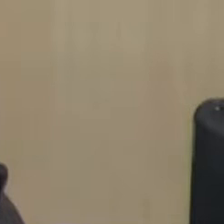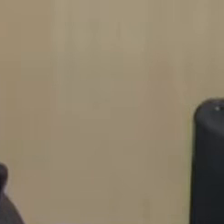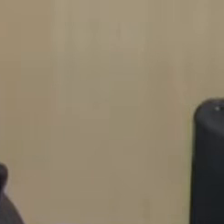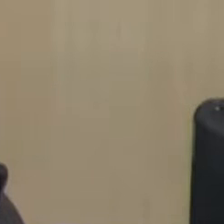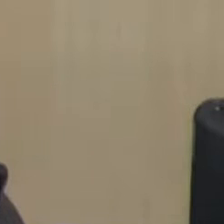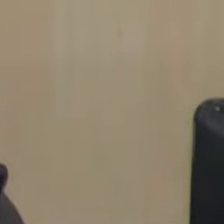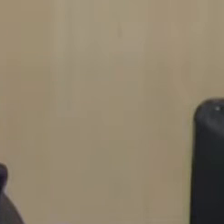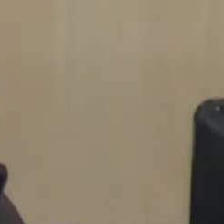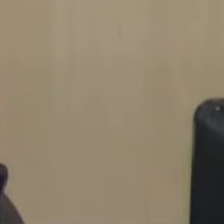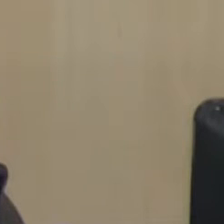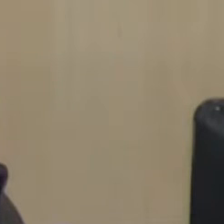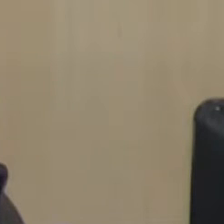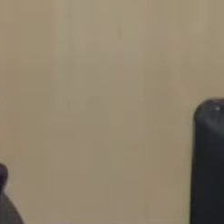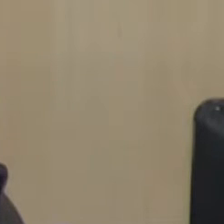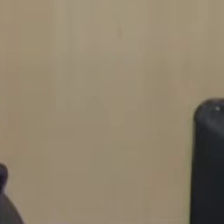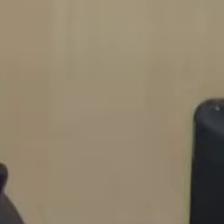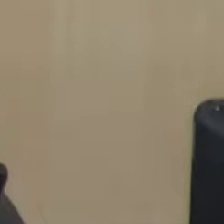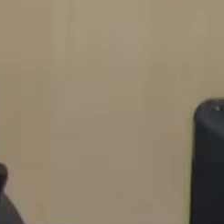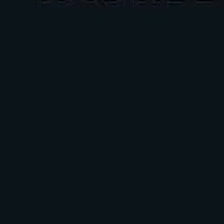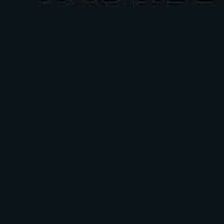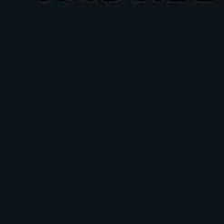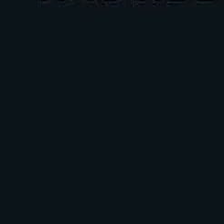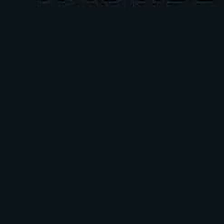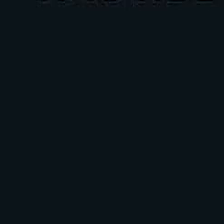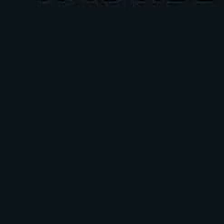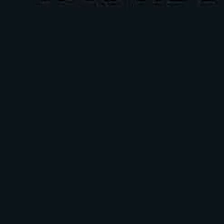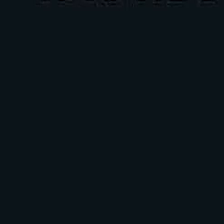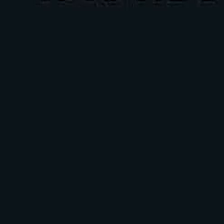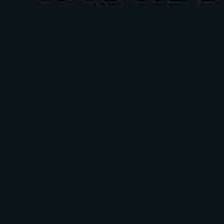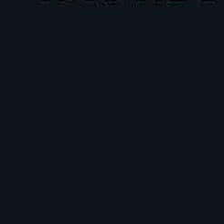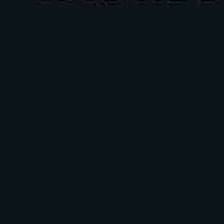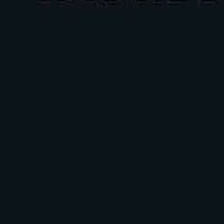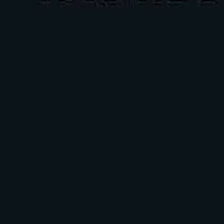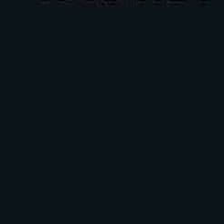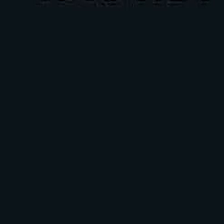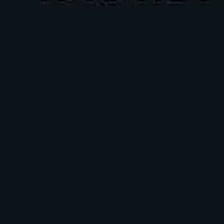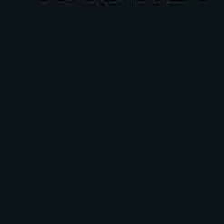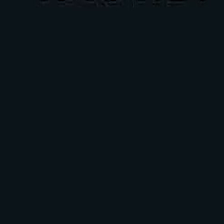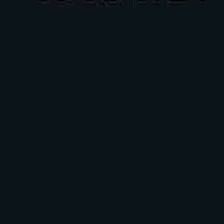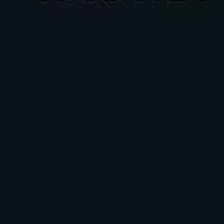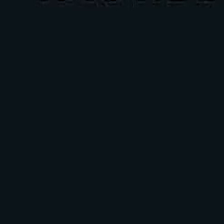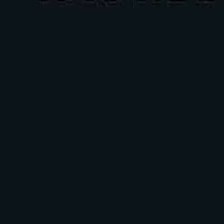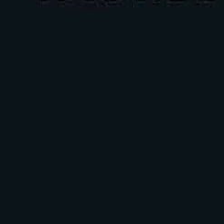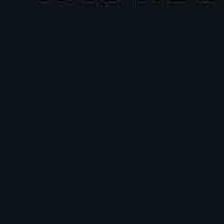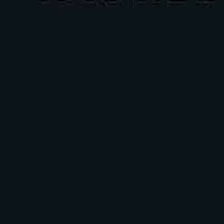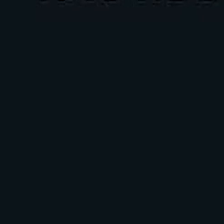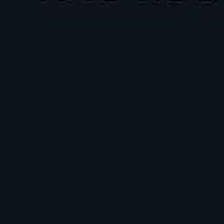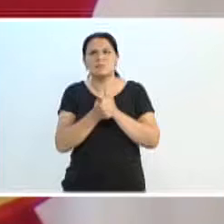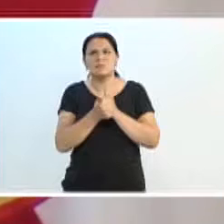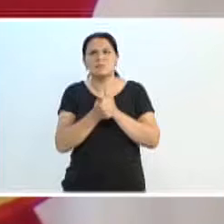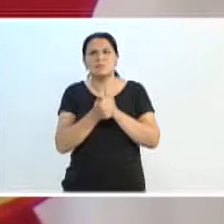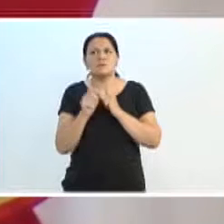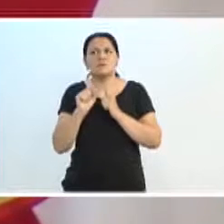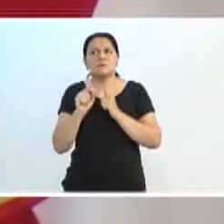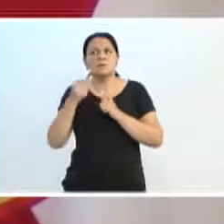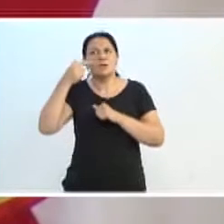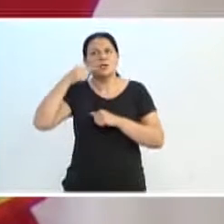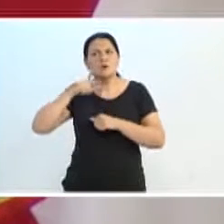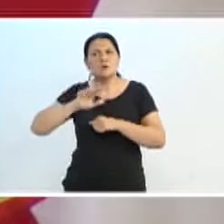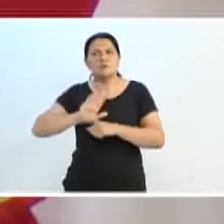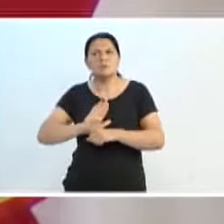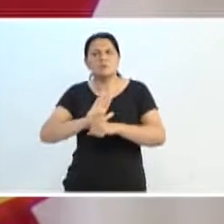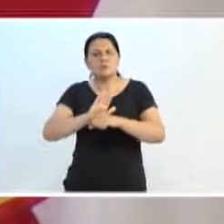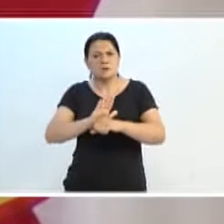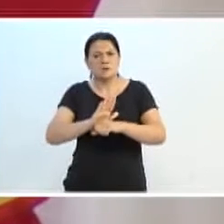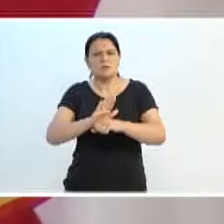acompanhantes durante a internação ou em observação, também foi aprovado em segunda votação. Nos pronunciamentos,